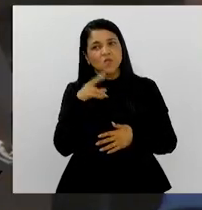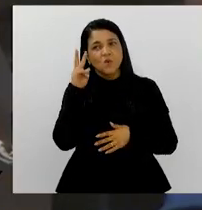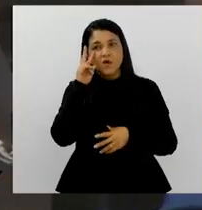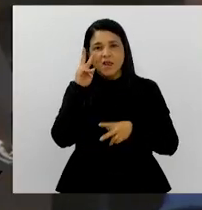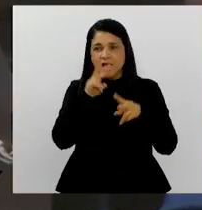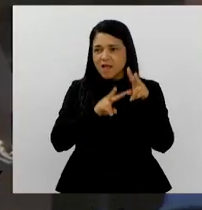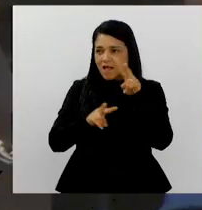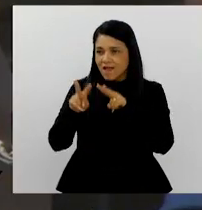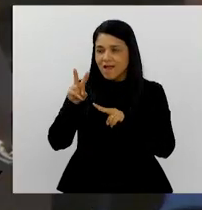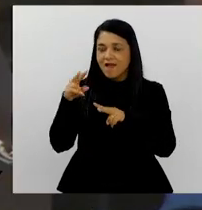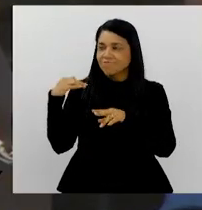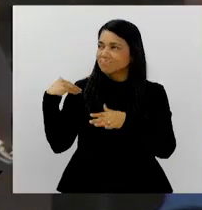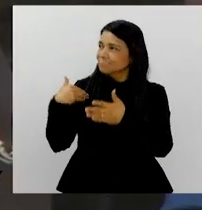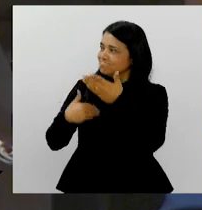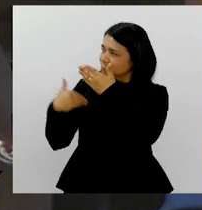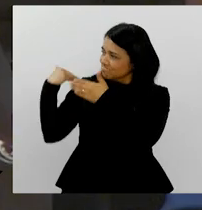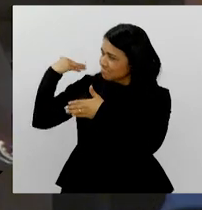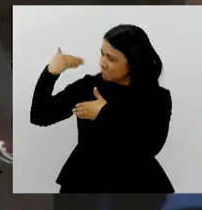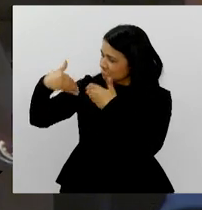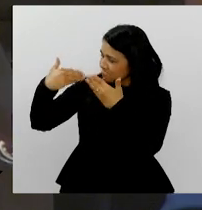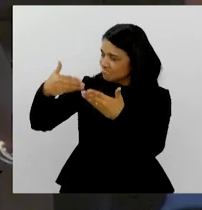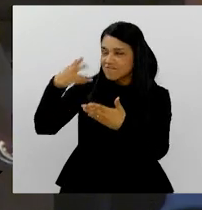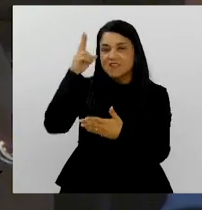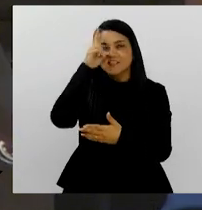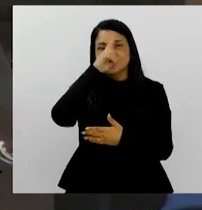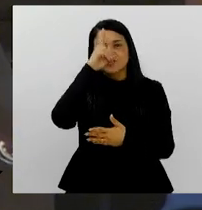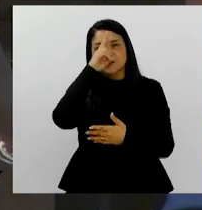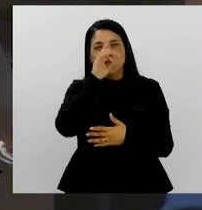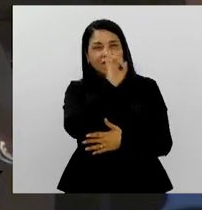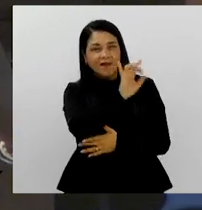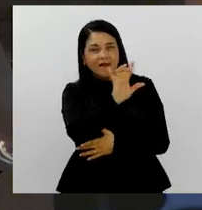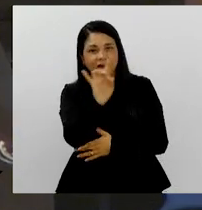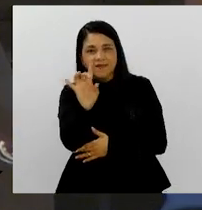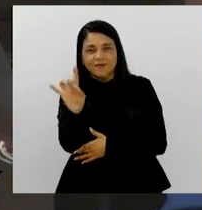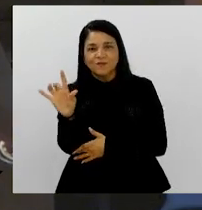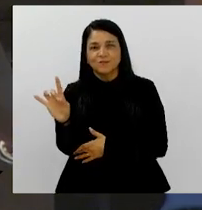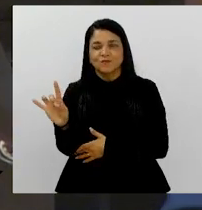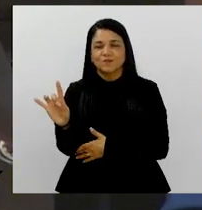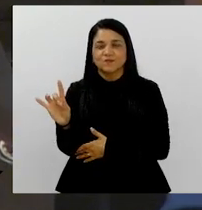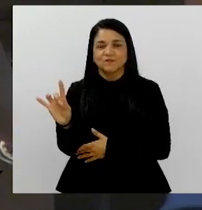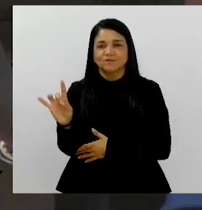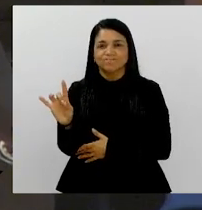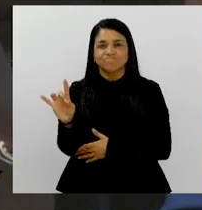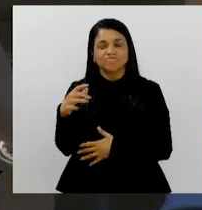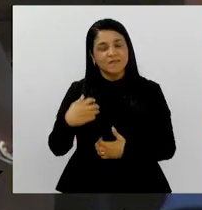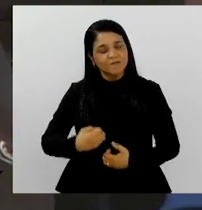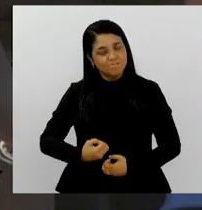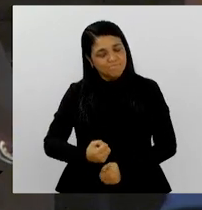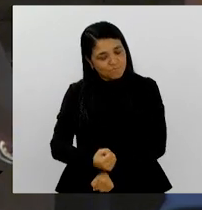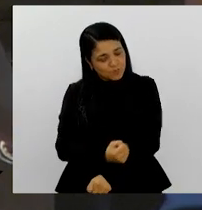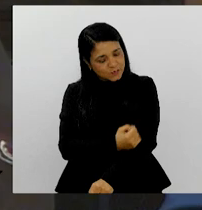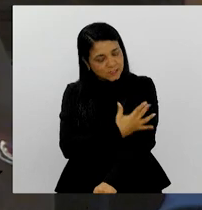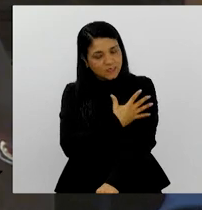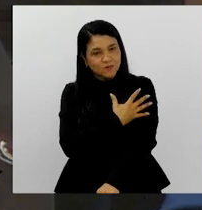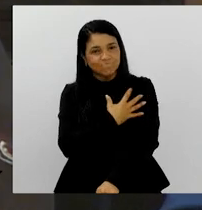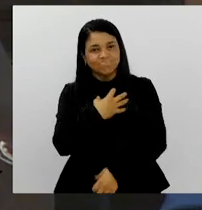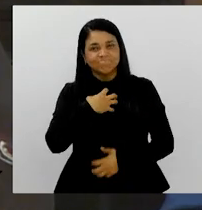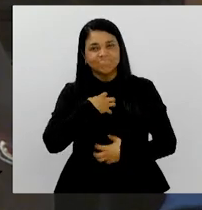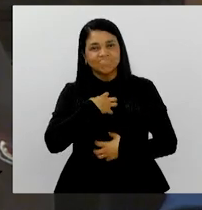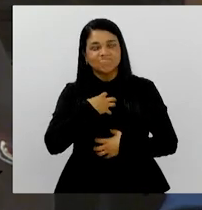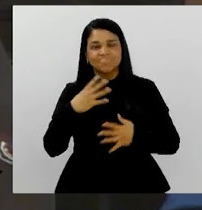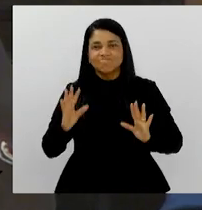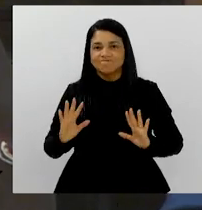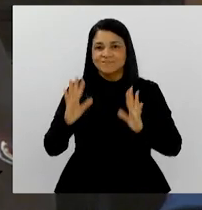a trajetória e para a história de cada um de vocês, com emoção e celebrando